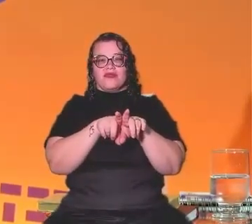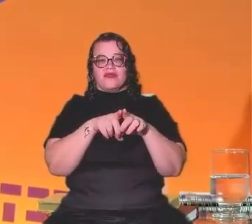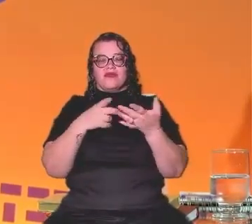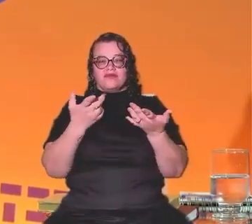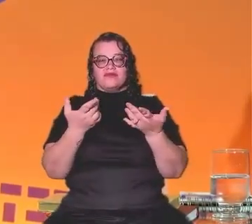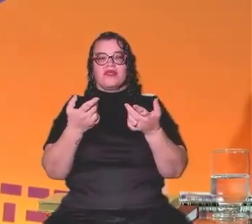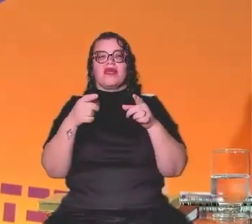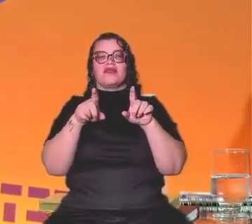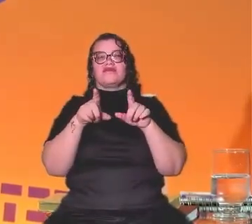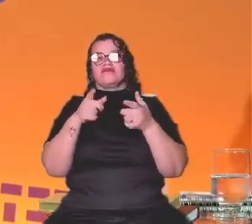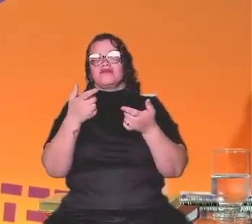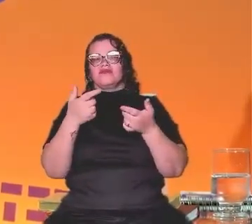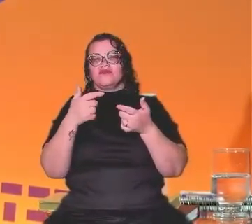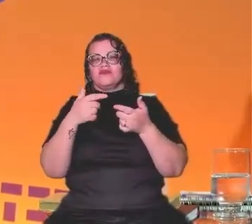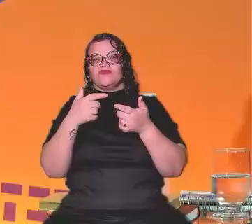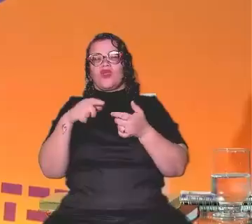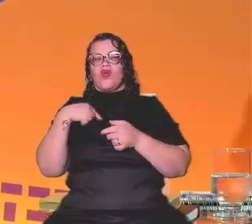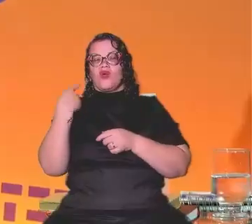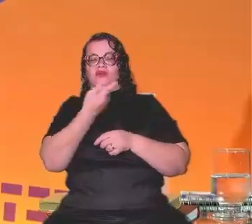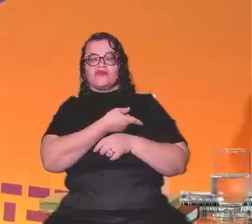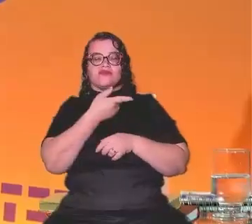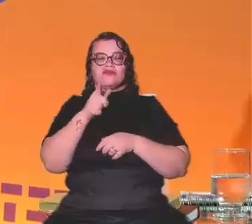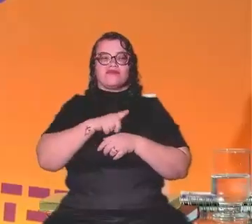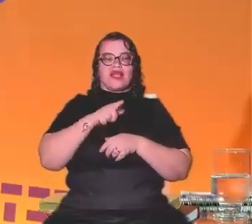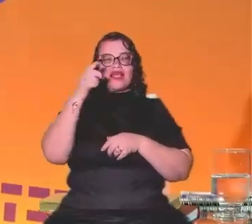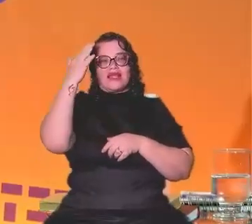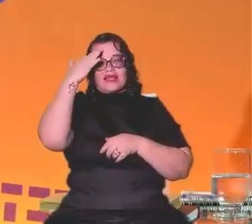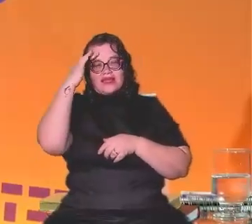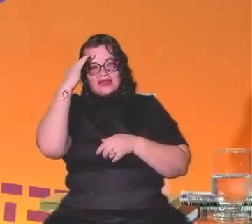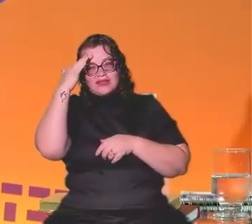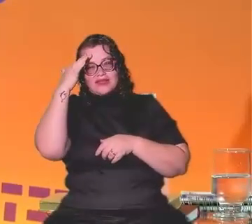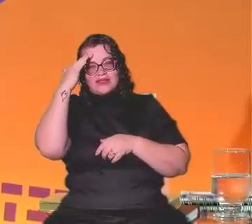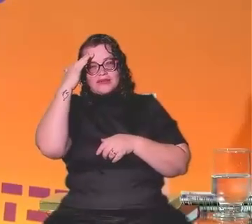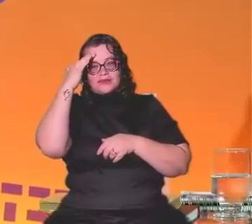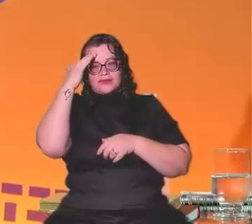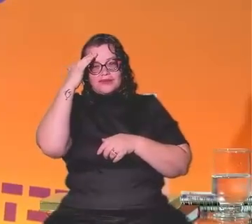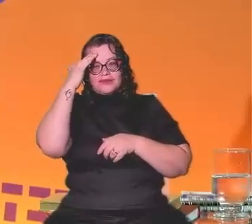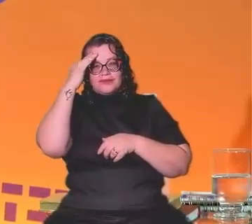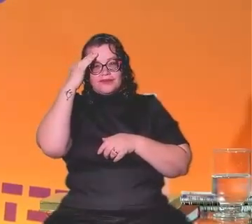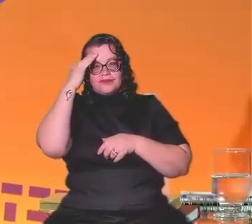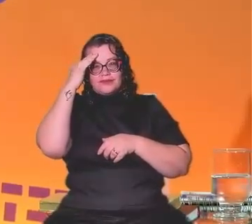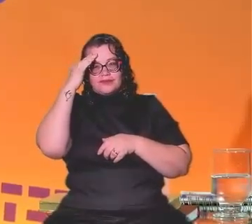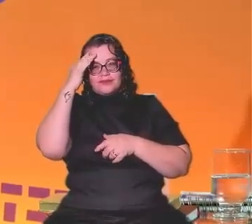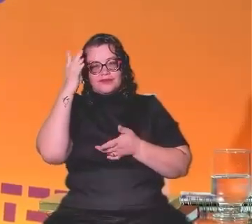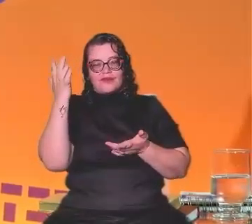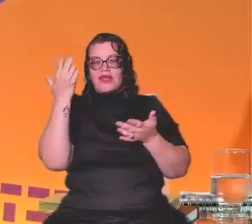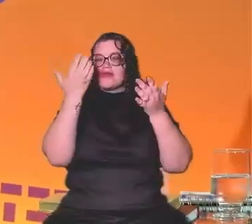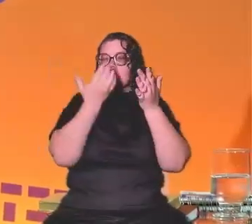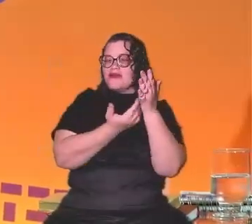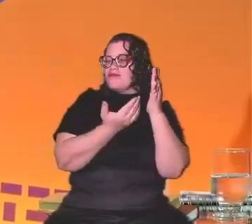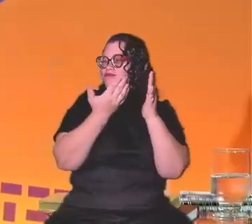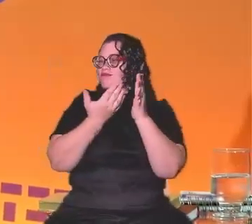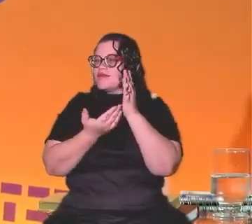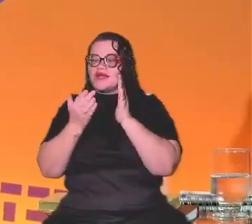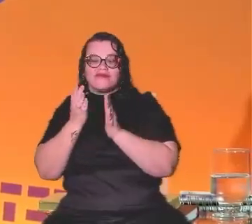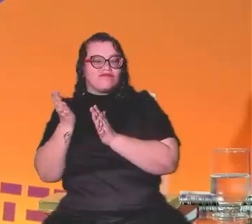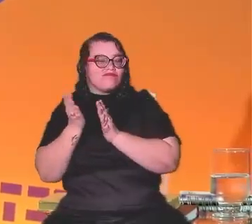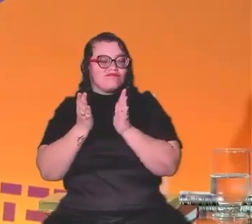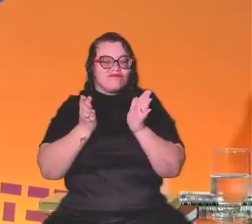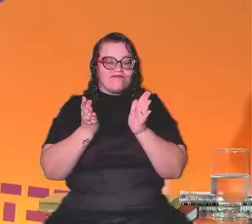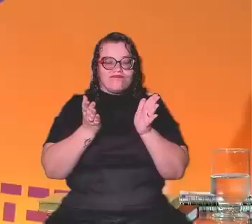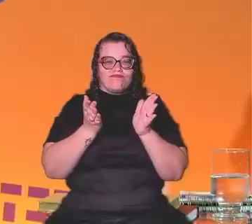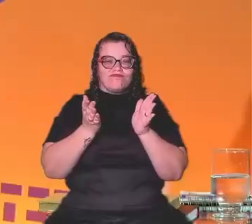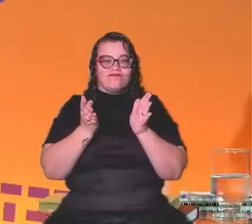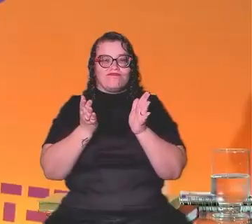A gente tem que trazer isso para a gente entender, para a gente não se perder, né,